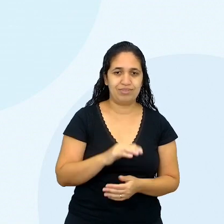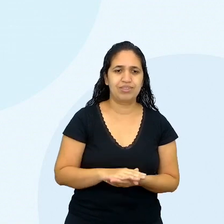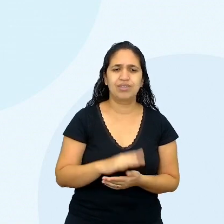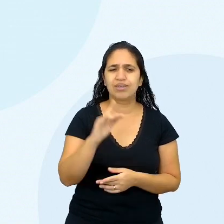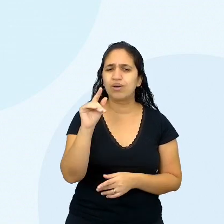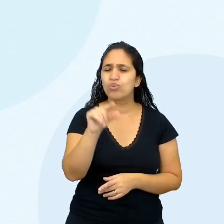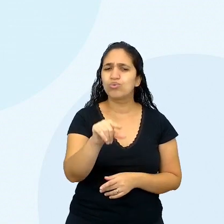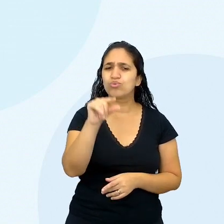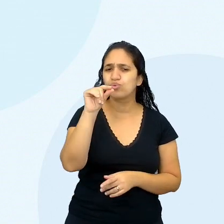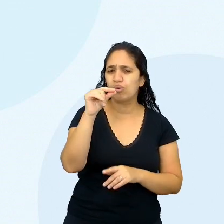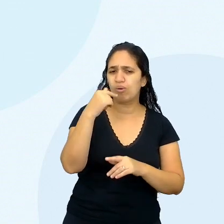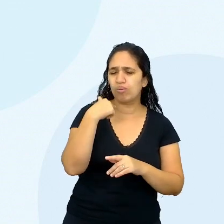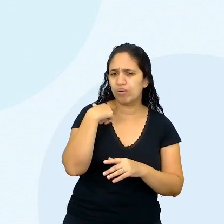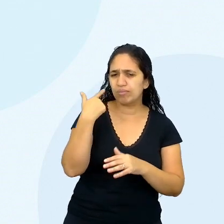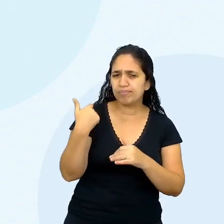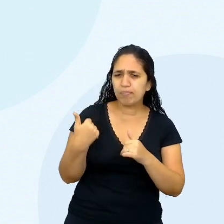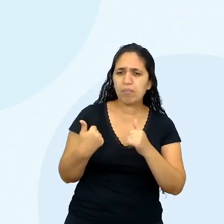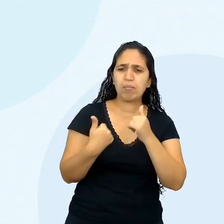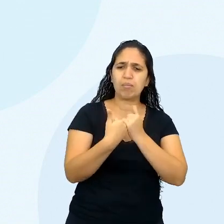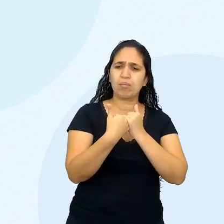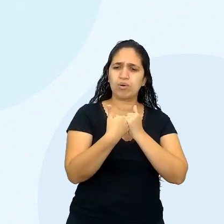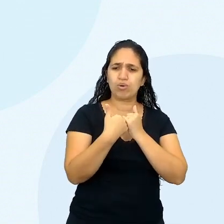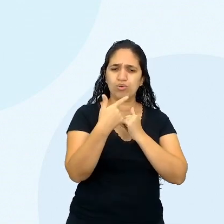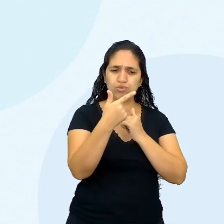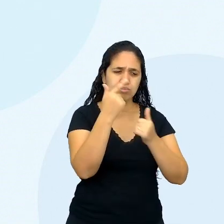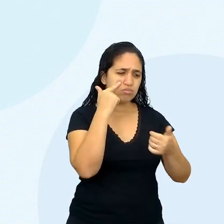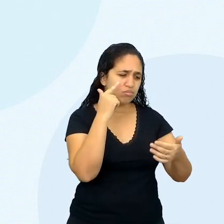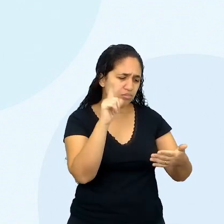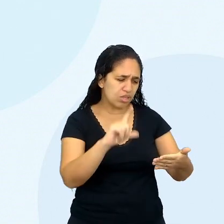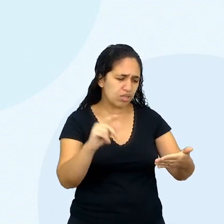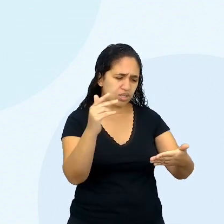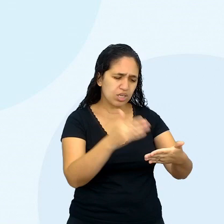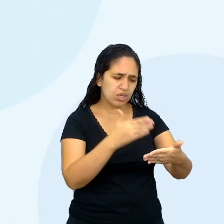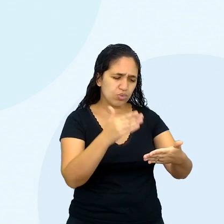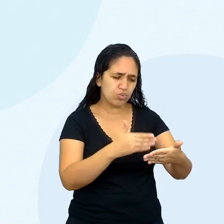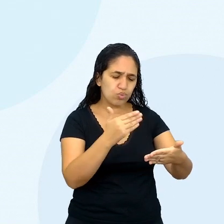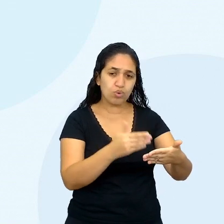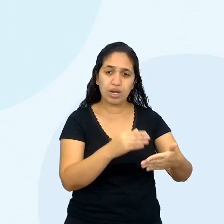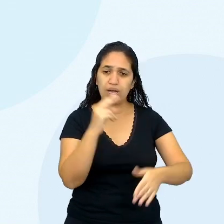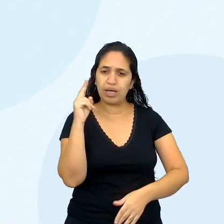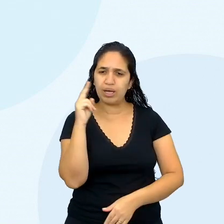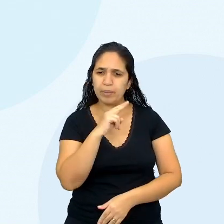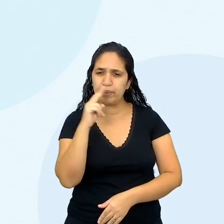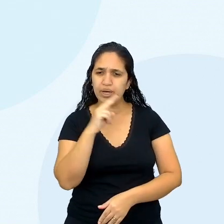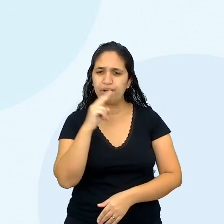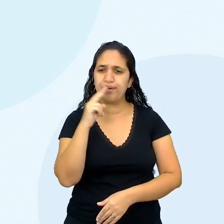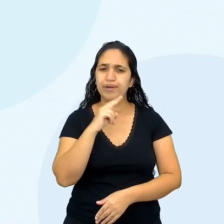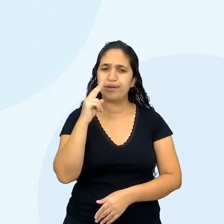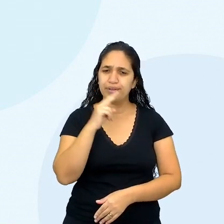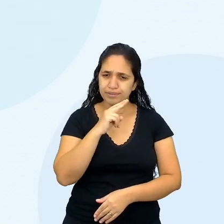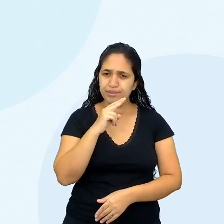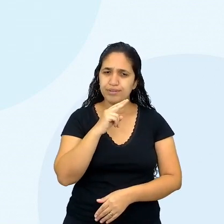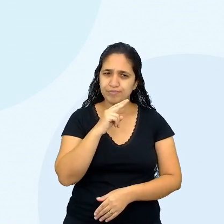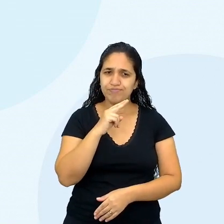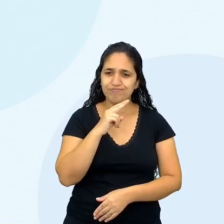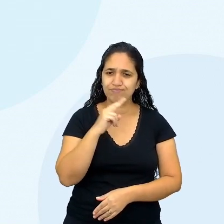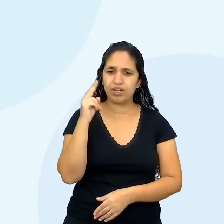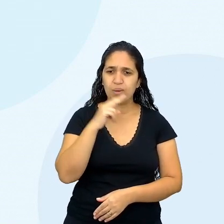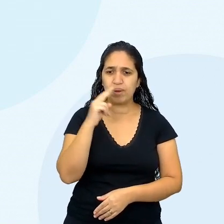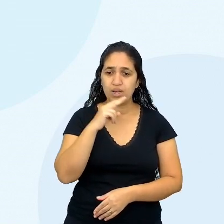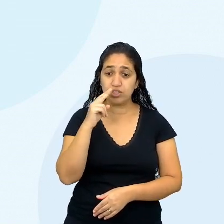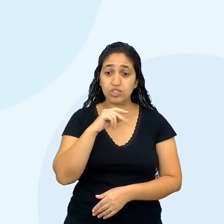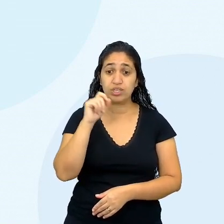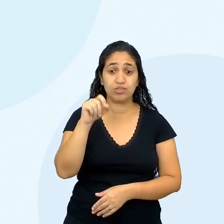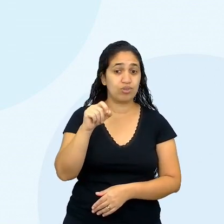preferência, tenho me apoiado nas literaturas para usar o termo emergência climática, porque emergência dá a ideia